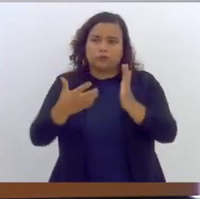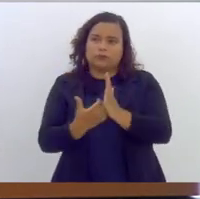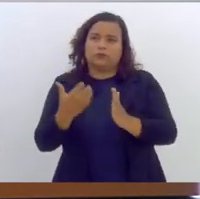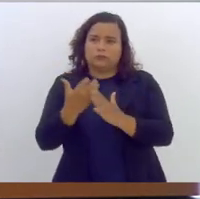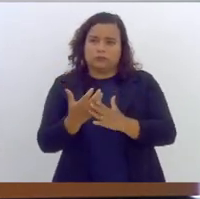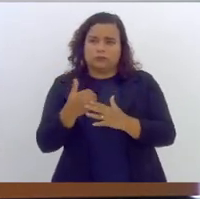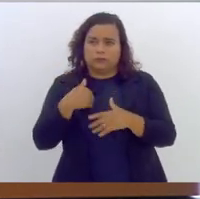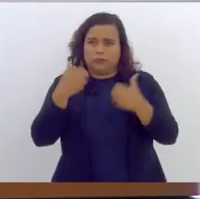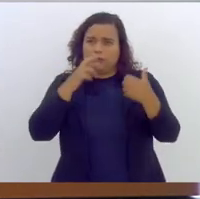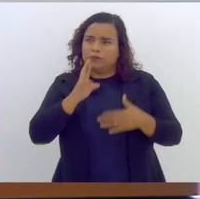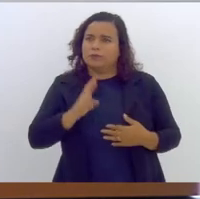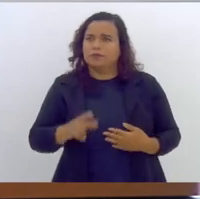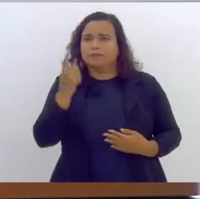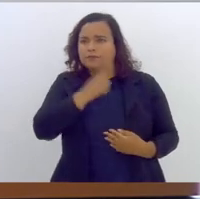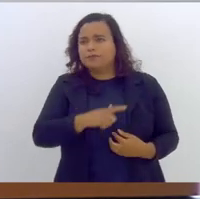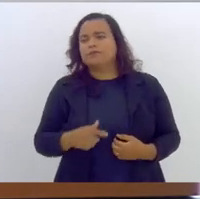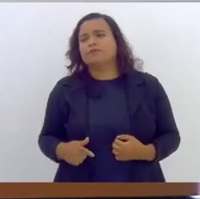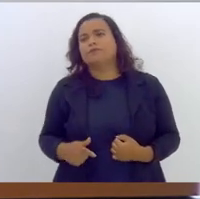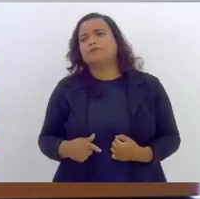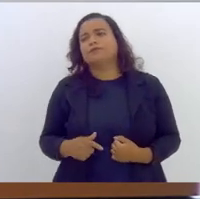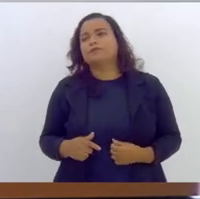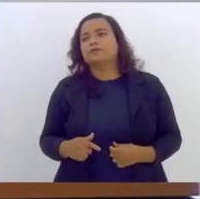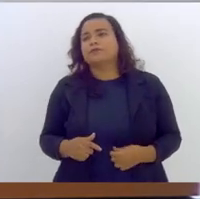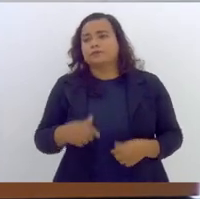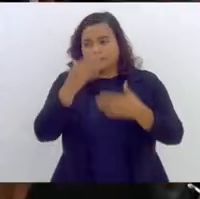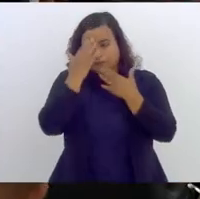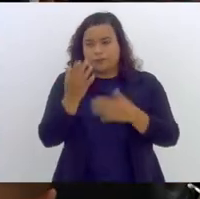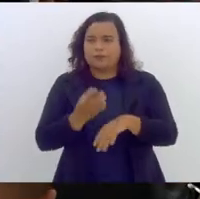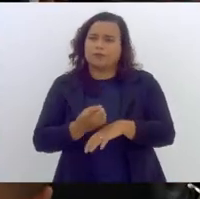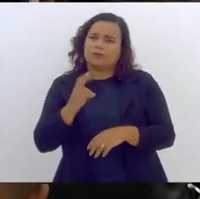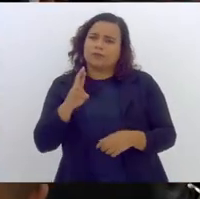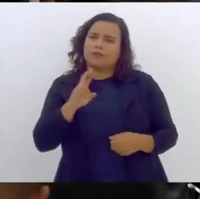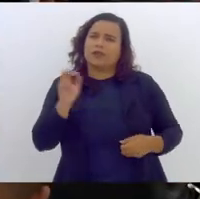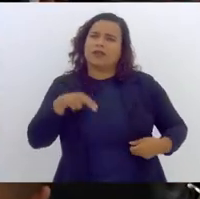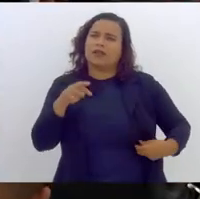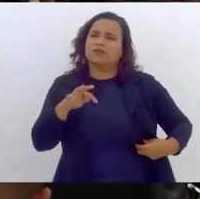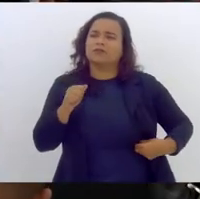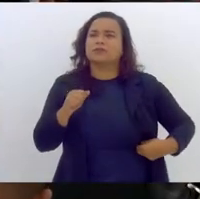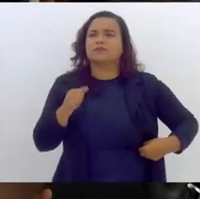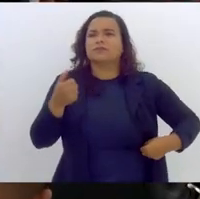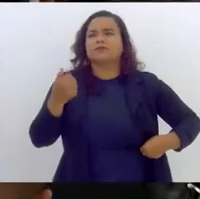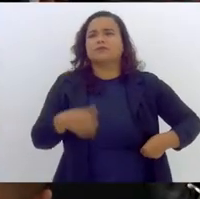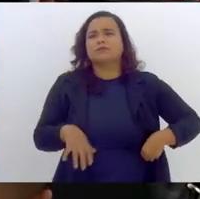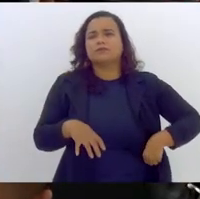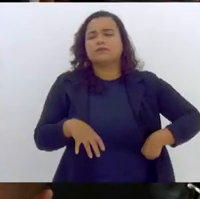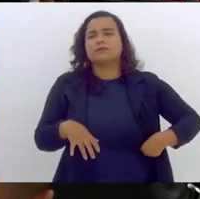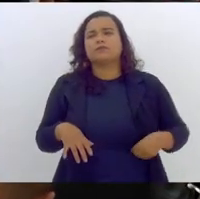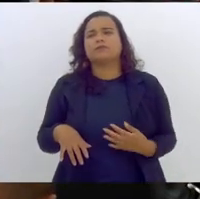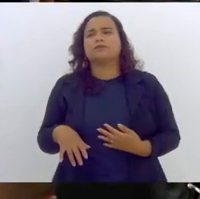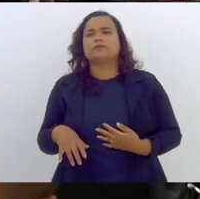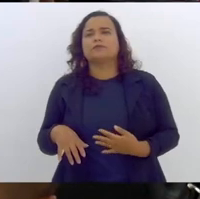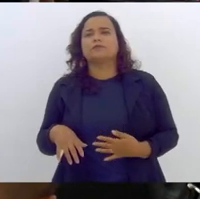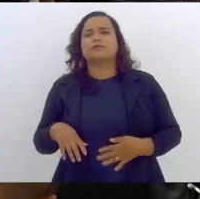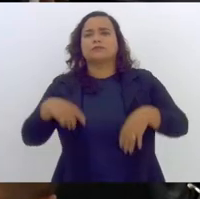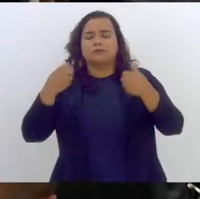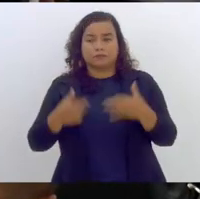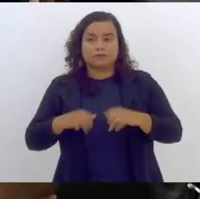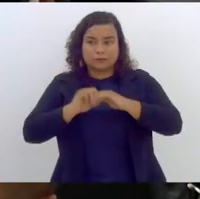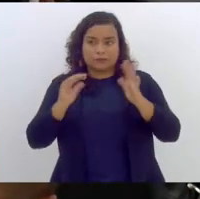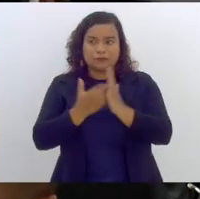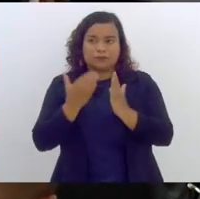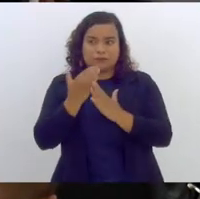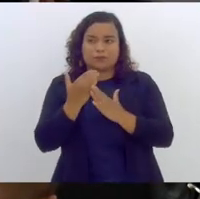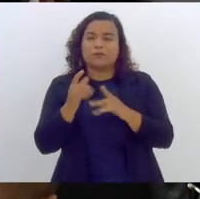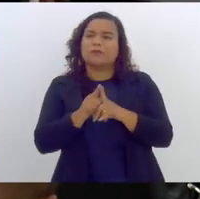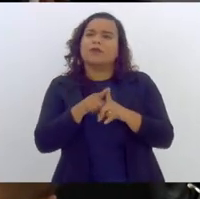que estiverem ao meu alcance Muito obrigado Doutora Renata pelo pelo esclarecimento e